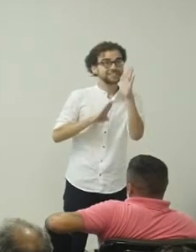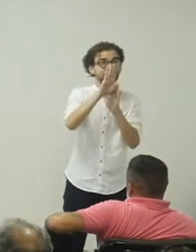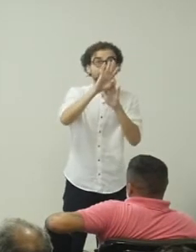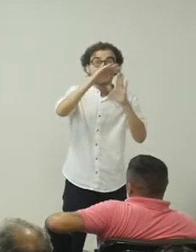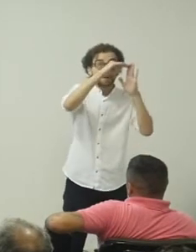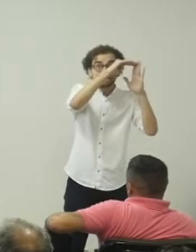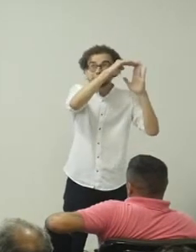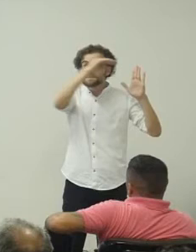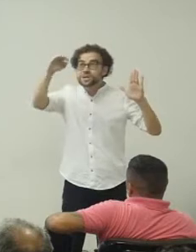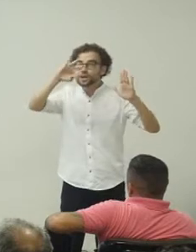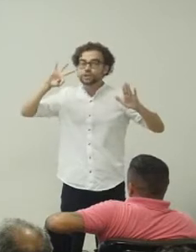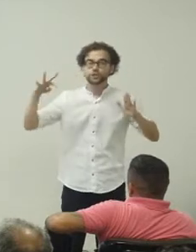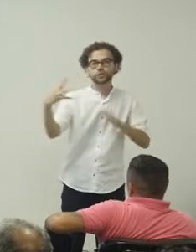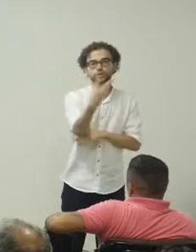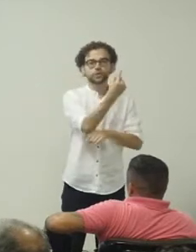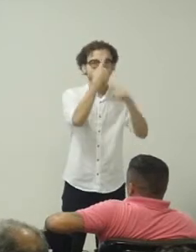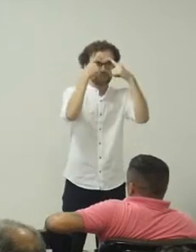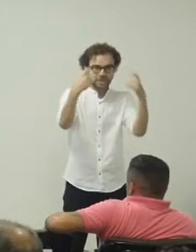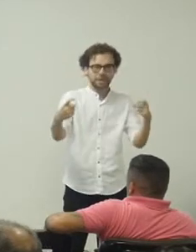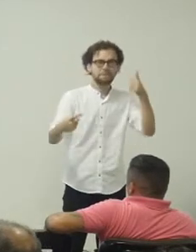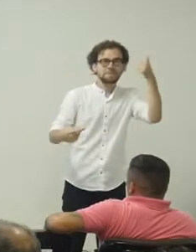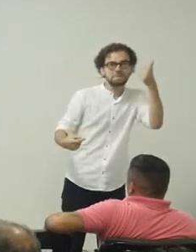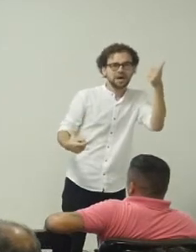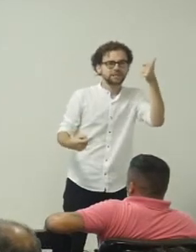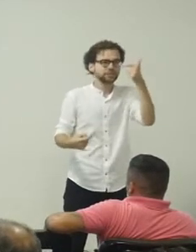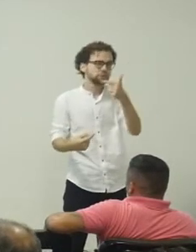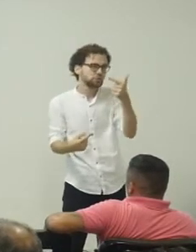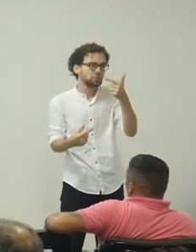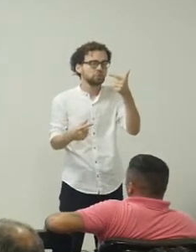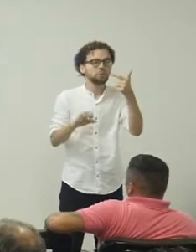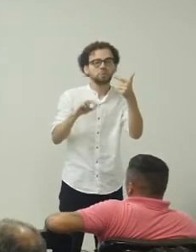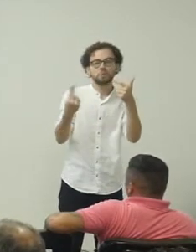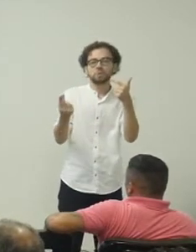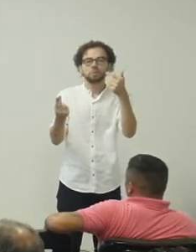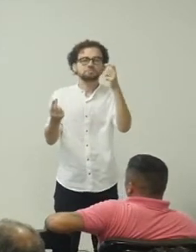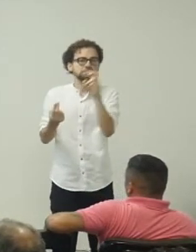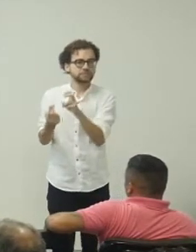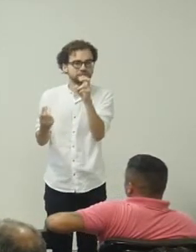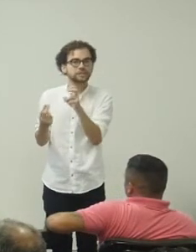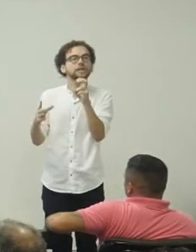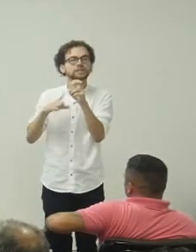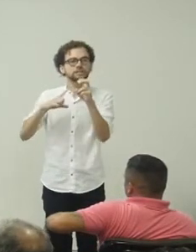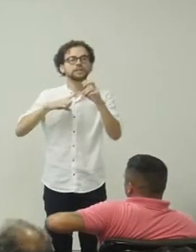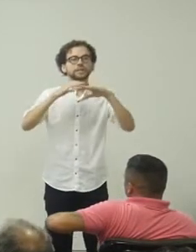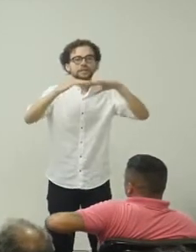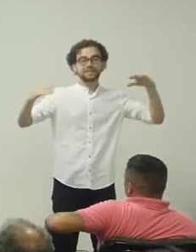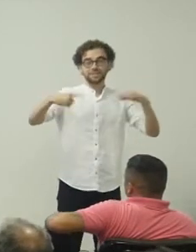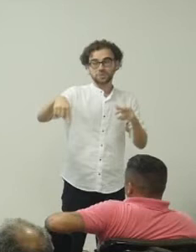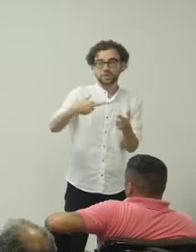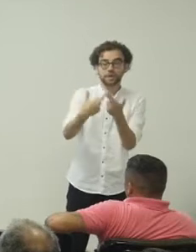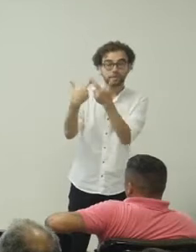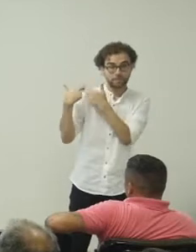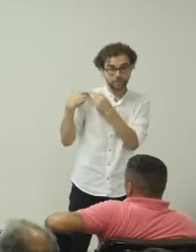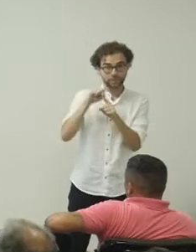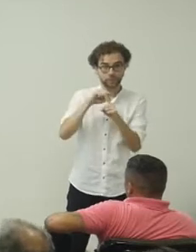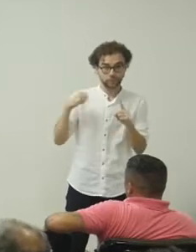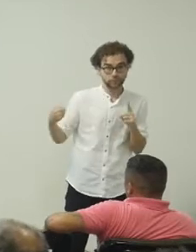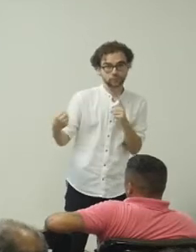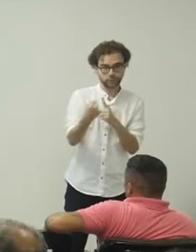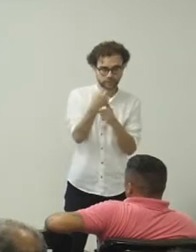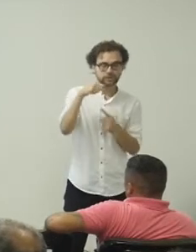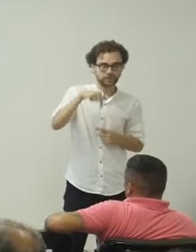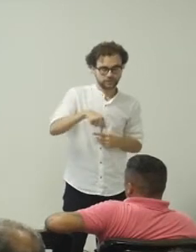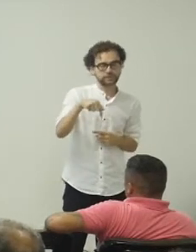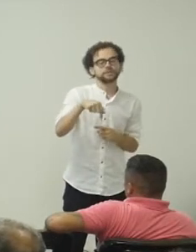as violências, né? Ou em primeiro, ou em segundo, ou em quinto, mas ele figura, então a gente tem um papel social, uma função social,